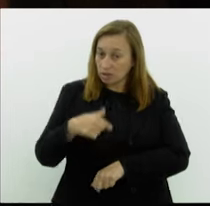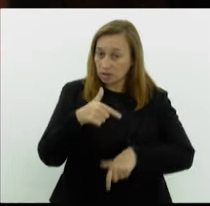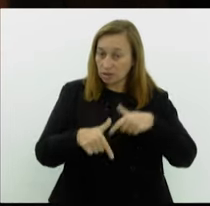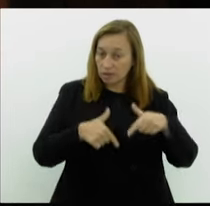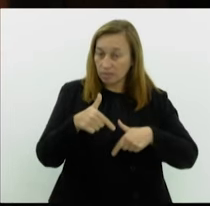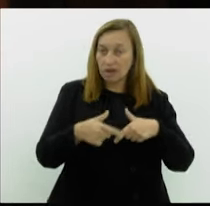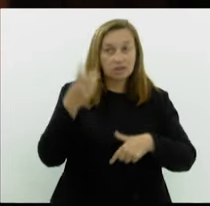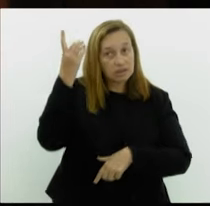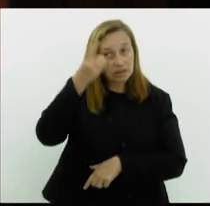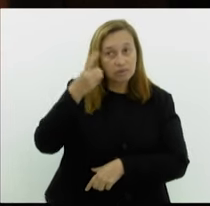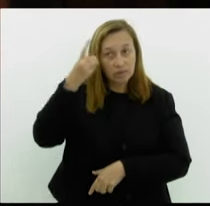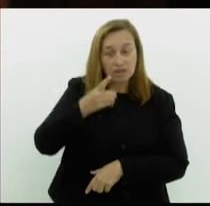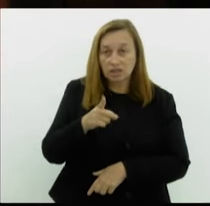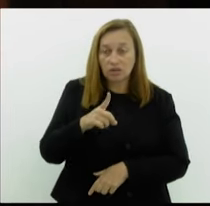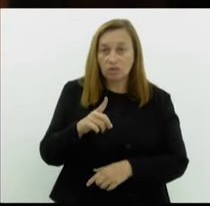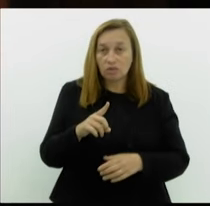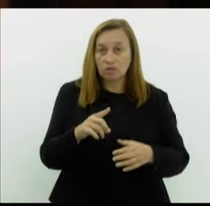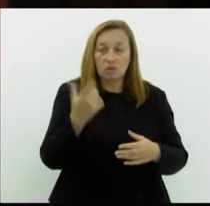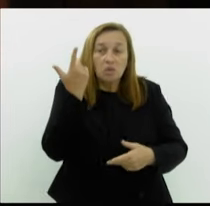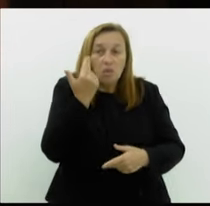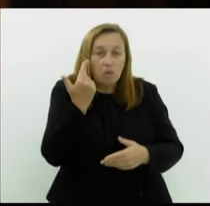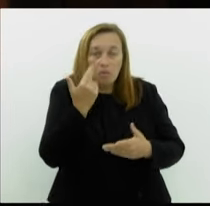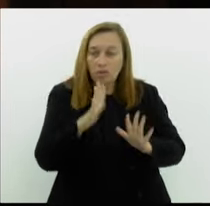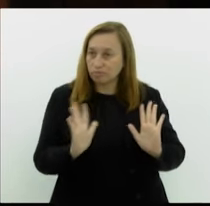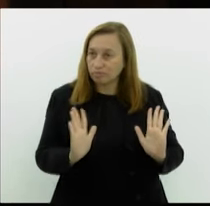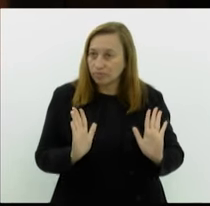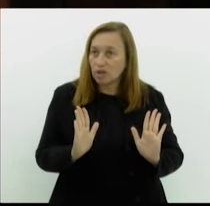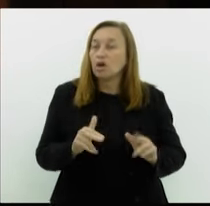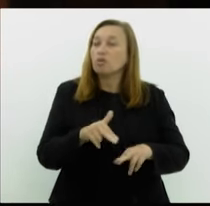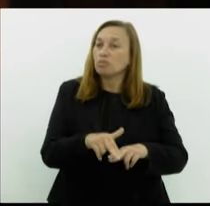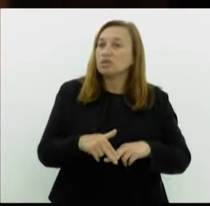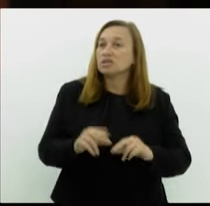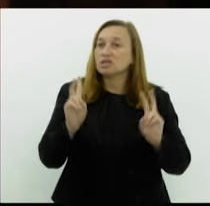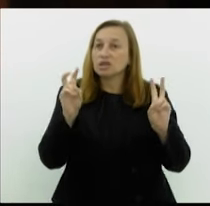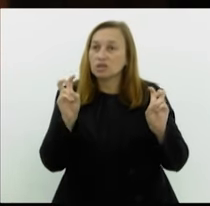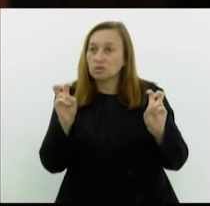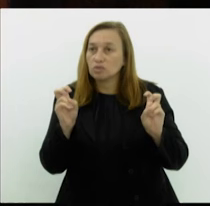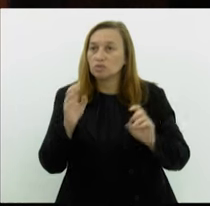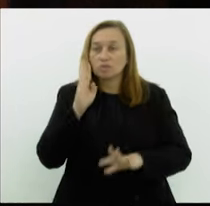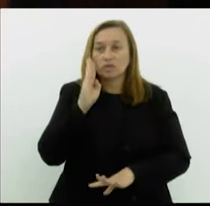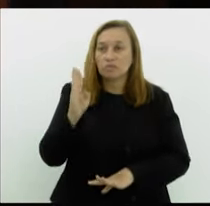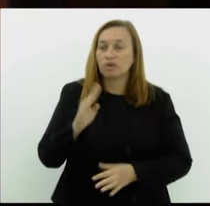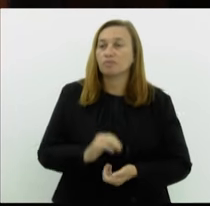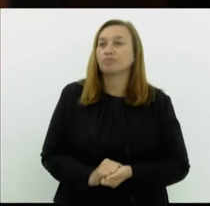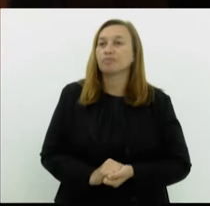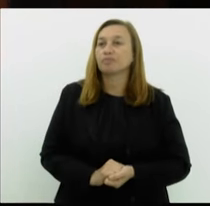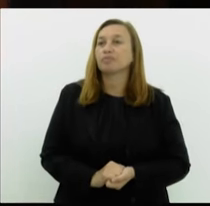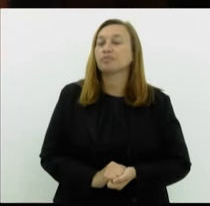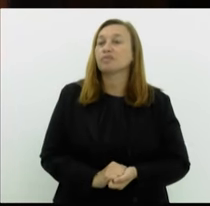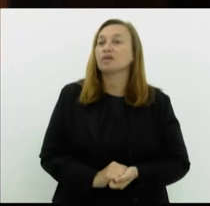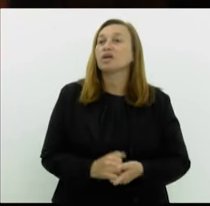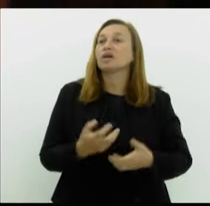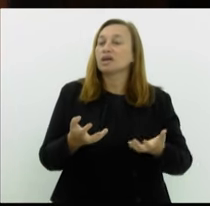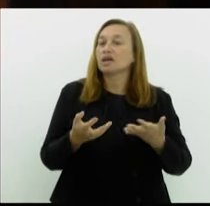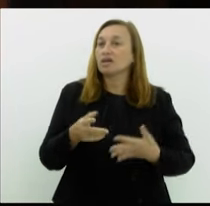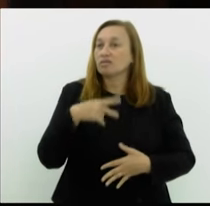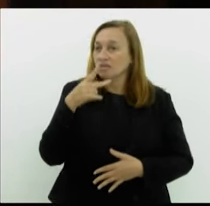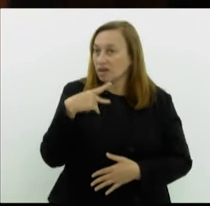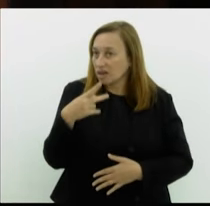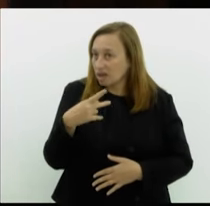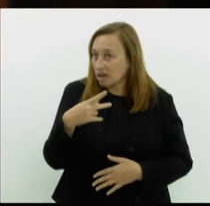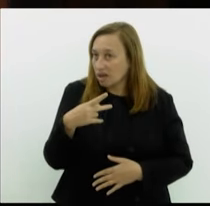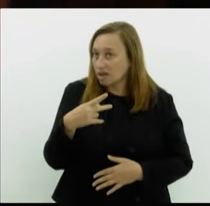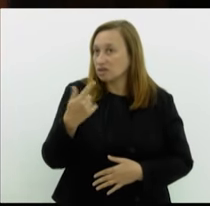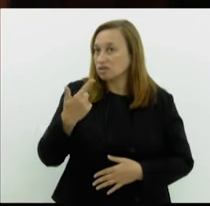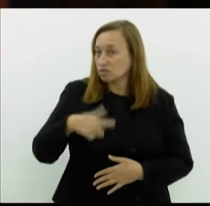coisa solta e genérica. Por isso, essa das questões é uma das questões fundamentais. E quero salientar e reforçar mais